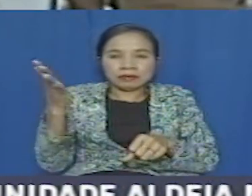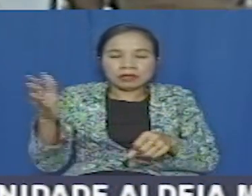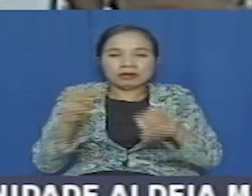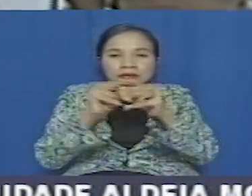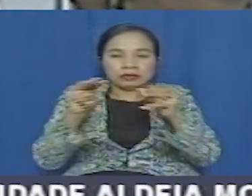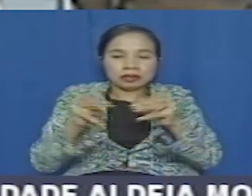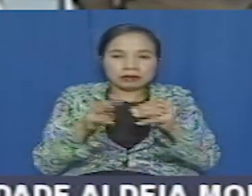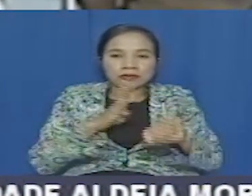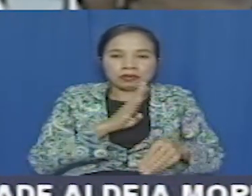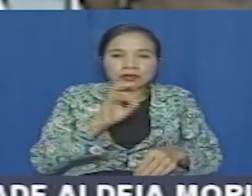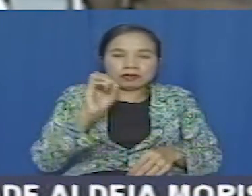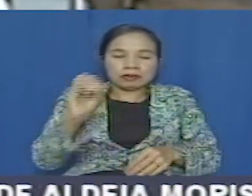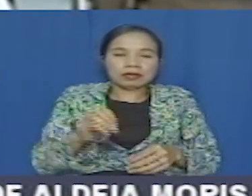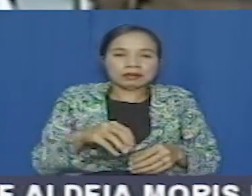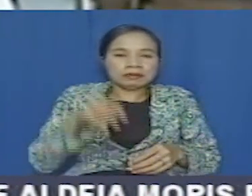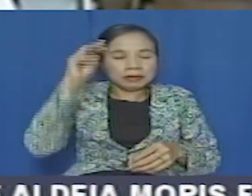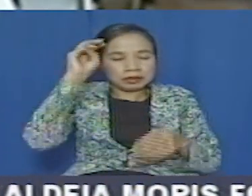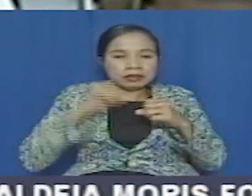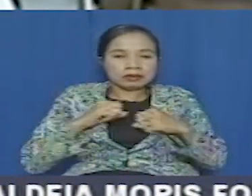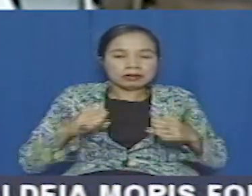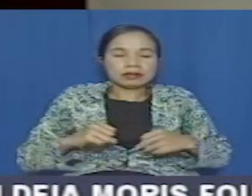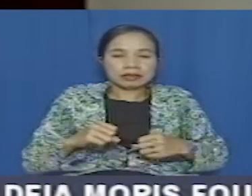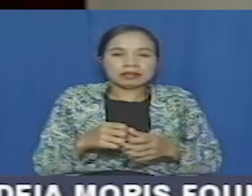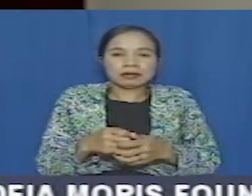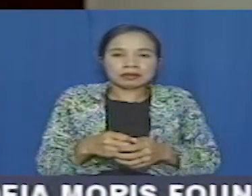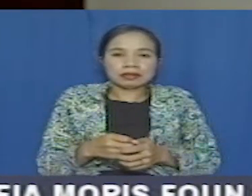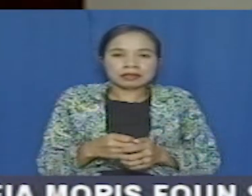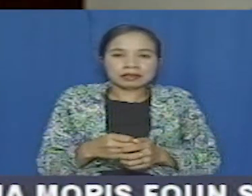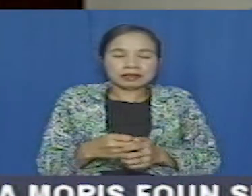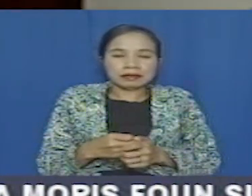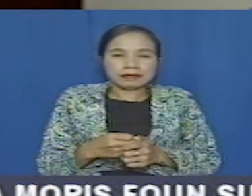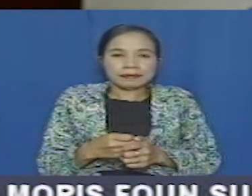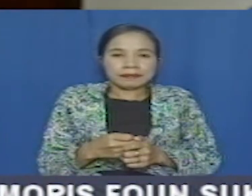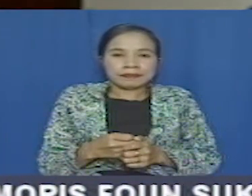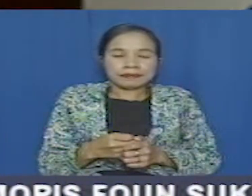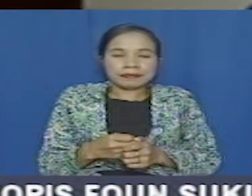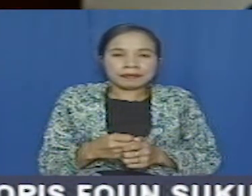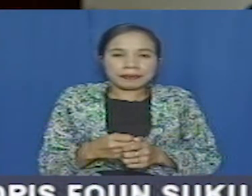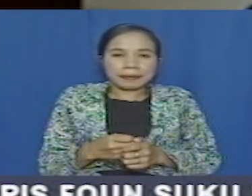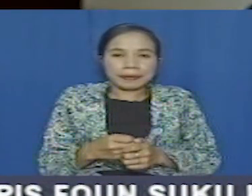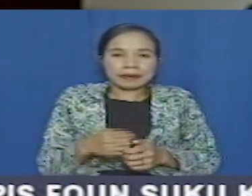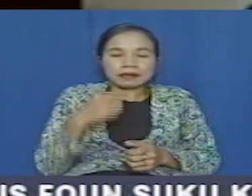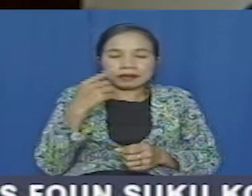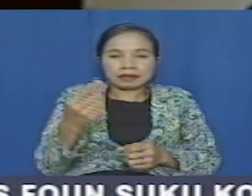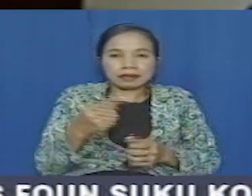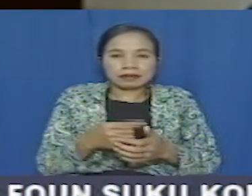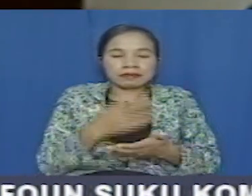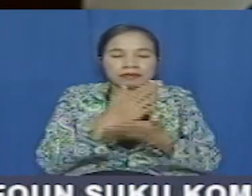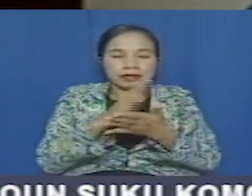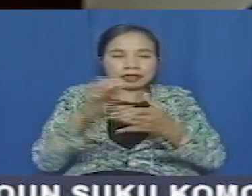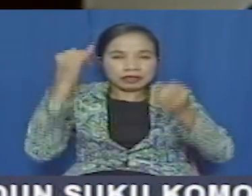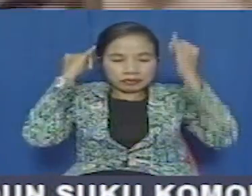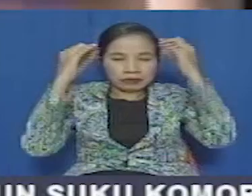Diretor-Geral do Serviço Corporatório do Ministério da Saúde, Marcelo Amaral Baer Tetel e a Salão Câmara Tuan Diocese Maliana informa. Programa sensibilização é